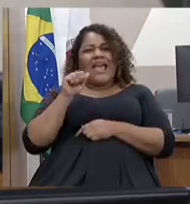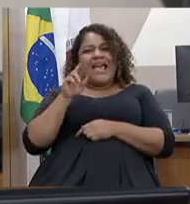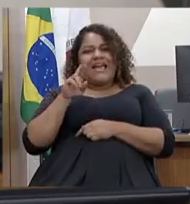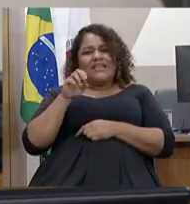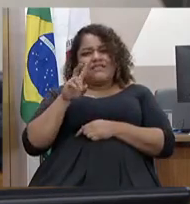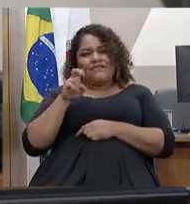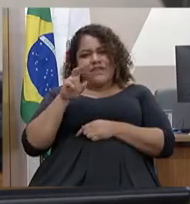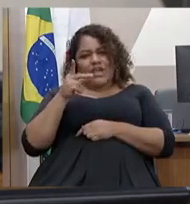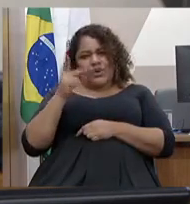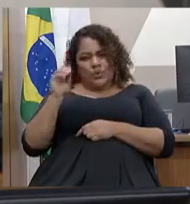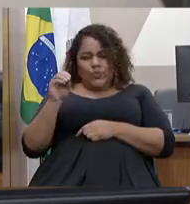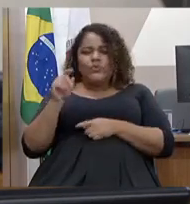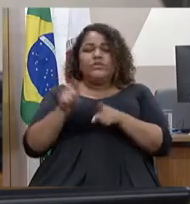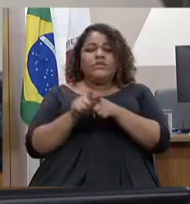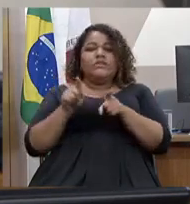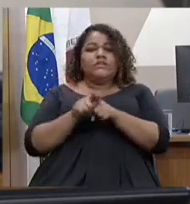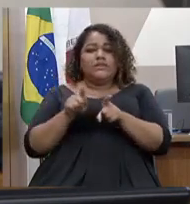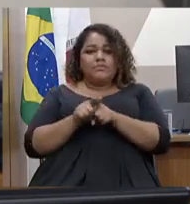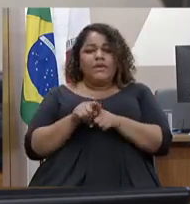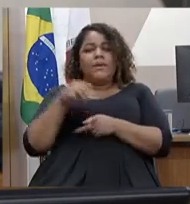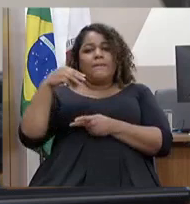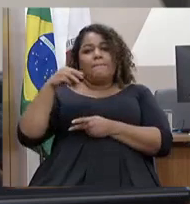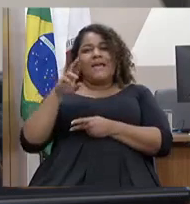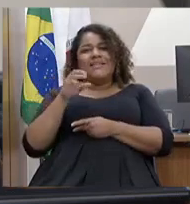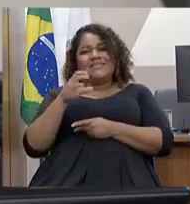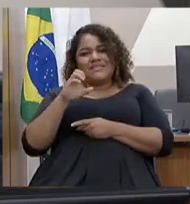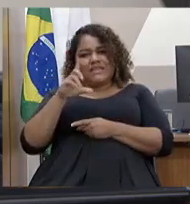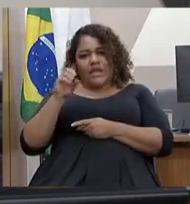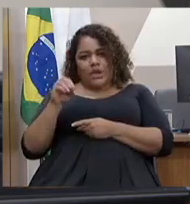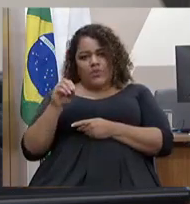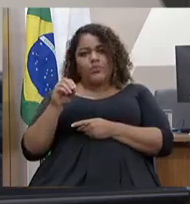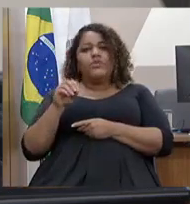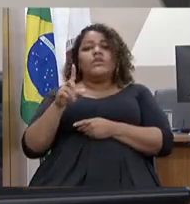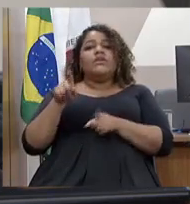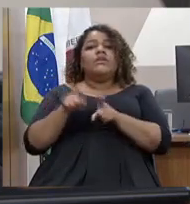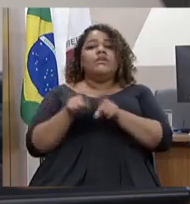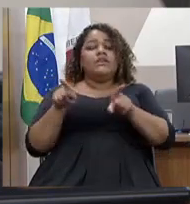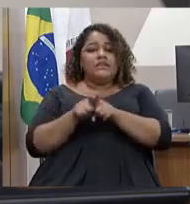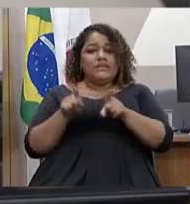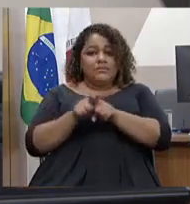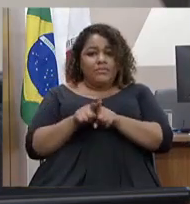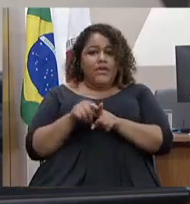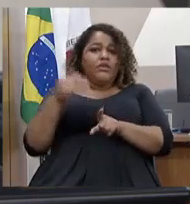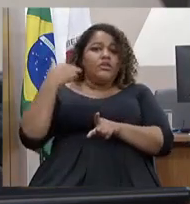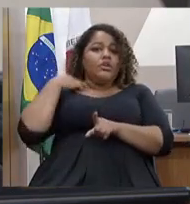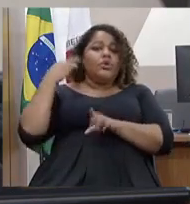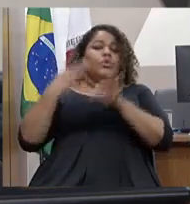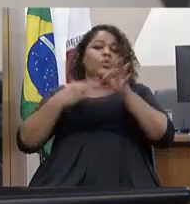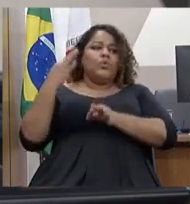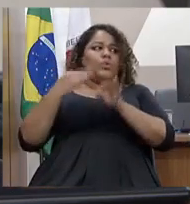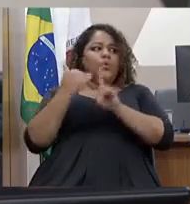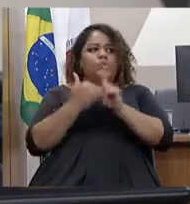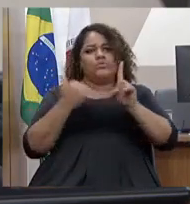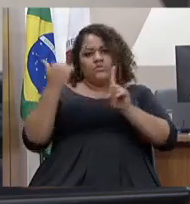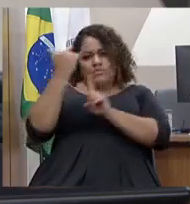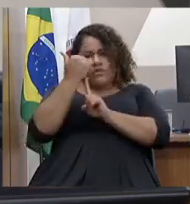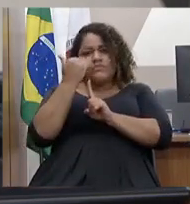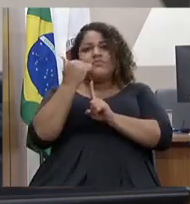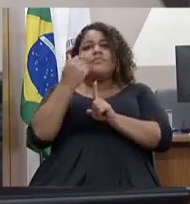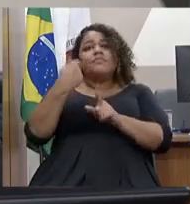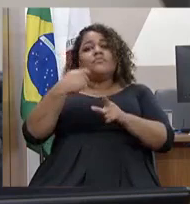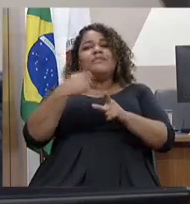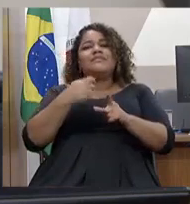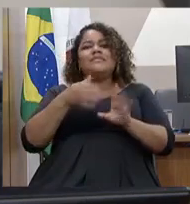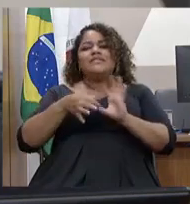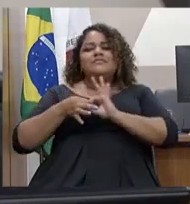e com os desembargadores e sugerir que a gente precisava fazer essa energia essa unidade ninguém vai